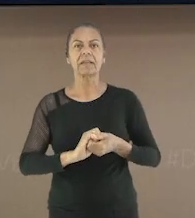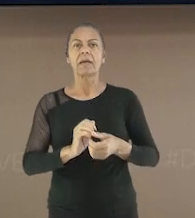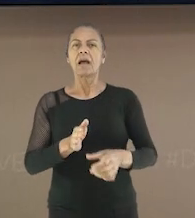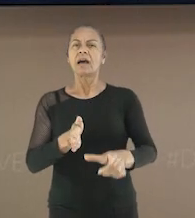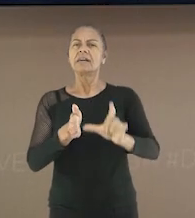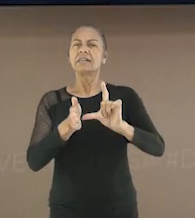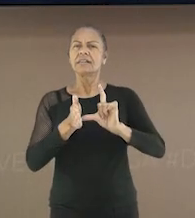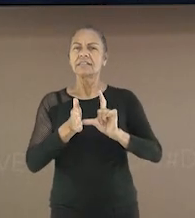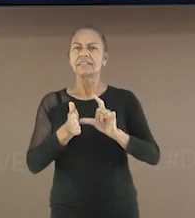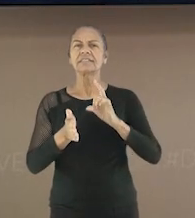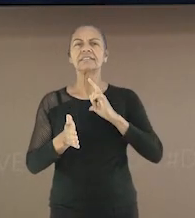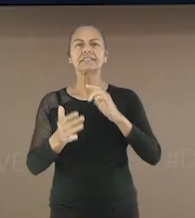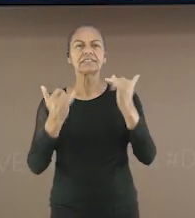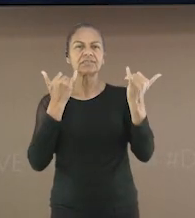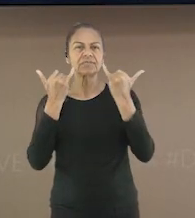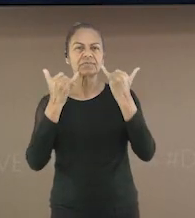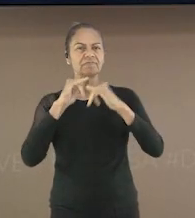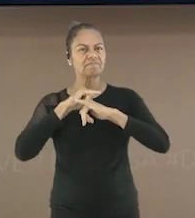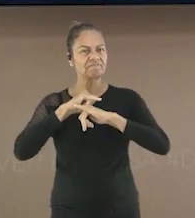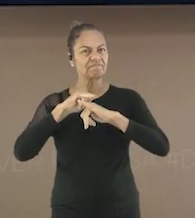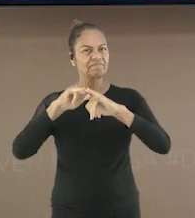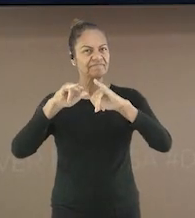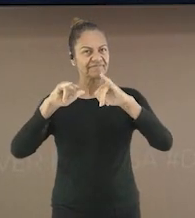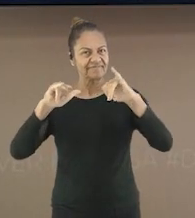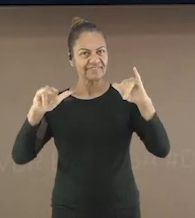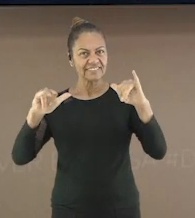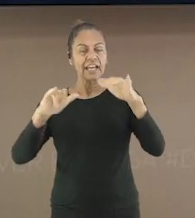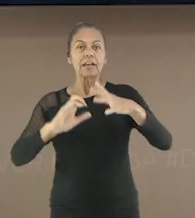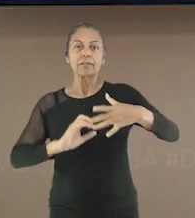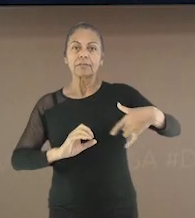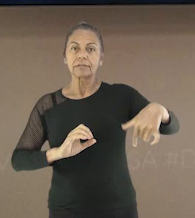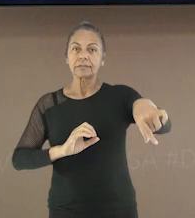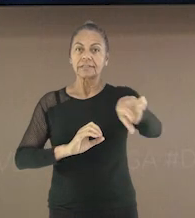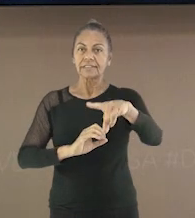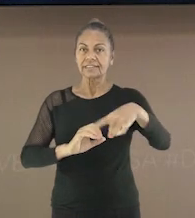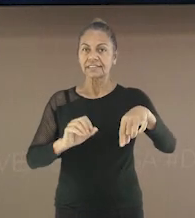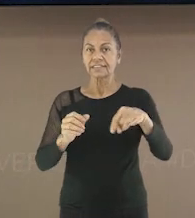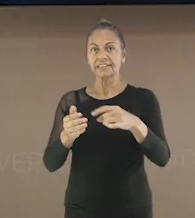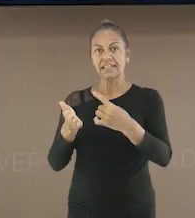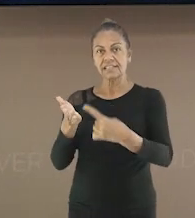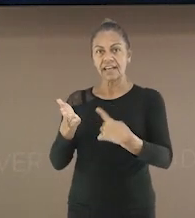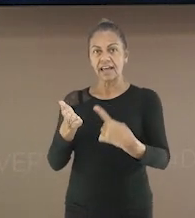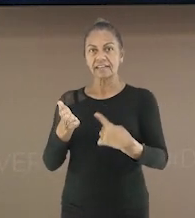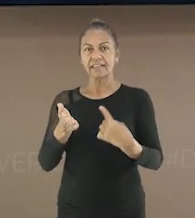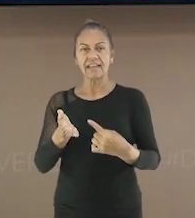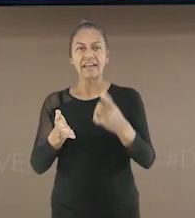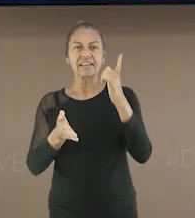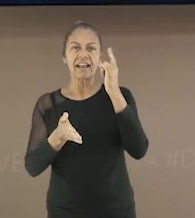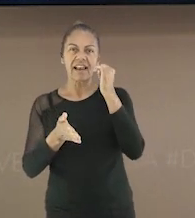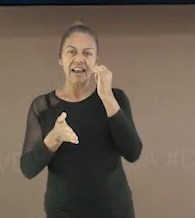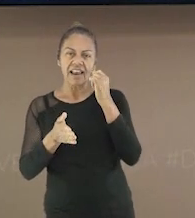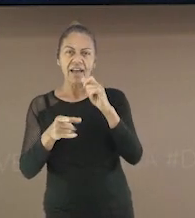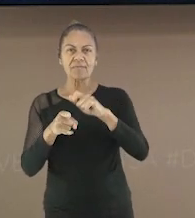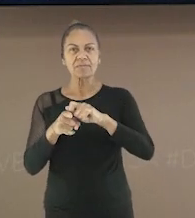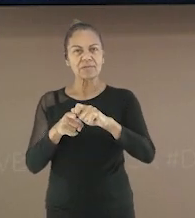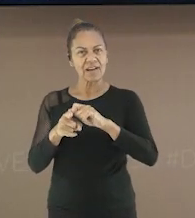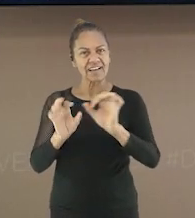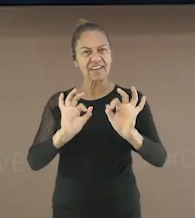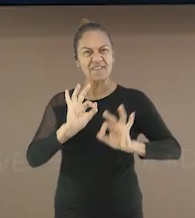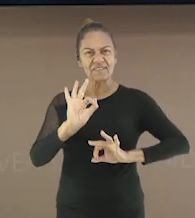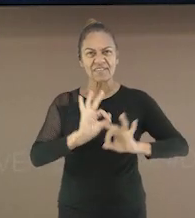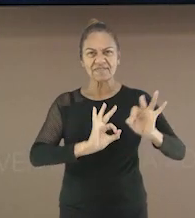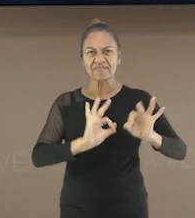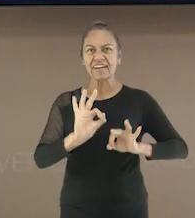informações sobre a aula. Enquanto isso, estudante, prepare um caderno, um lápis e uma borracha para a aula de hoje.